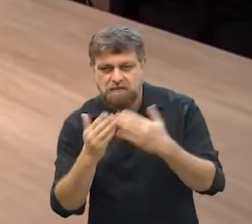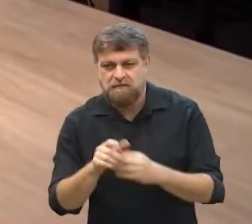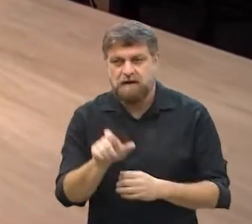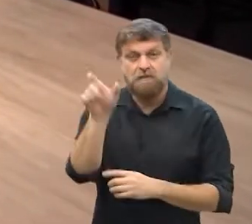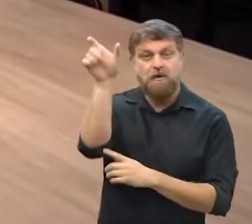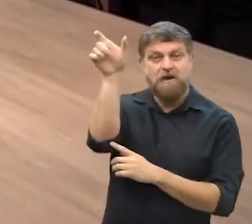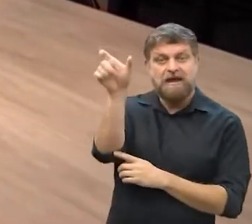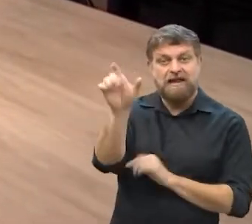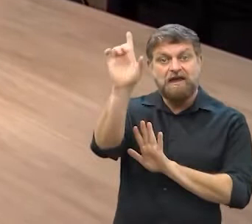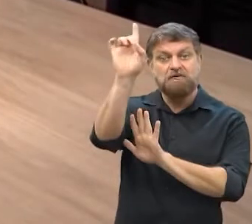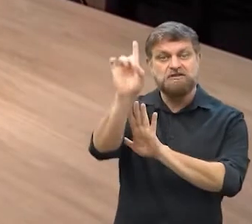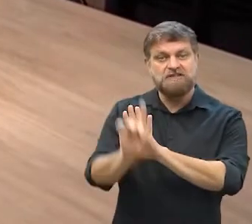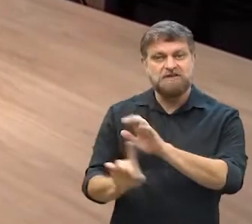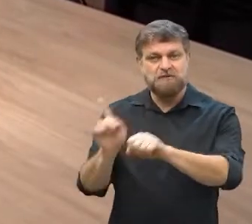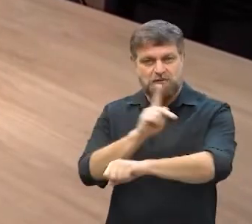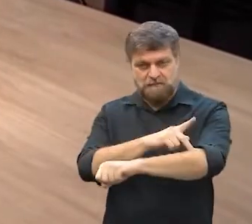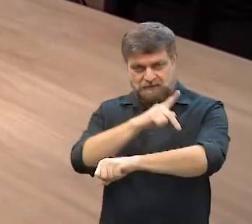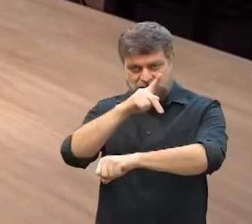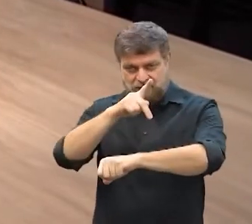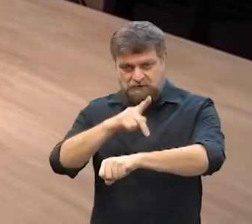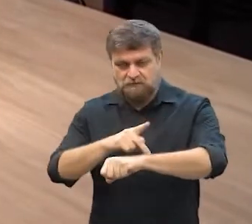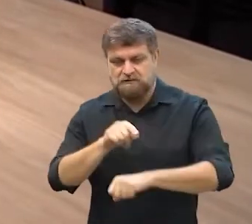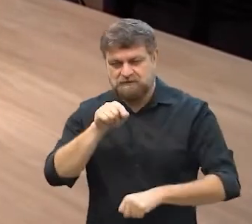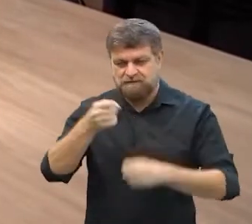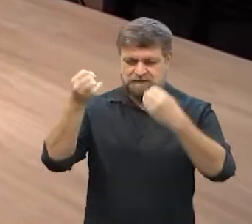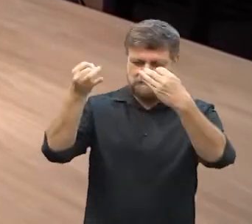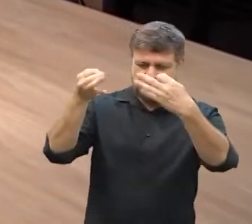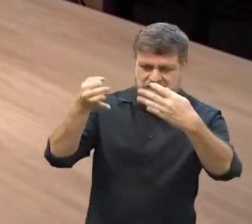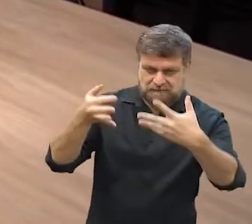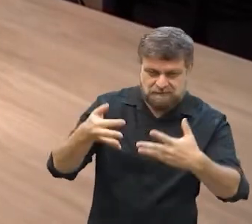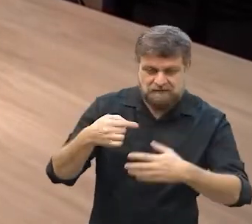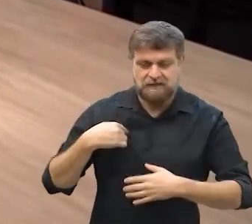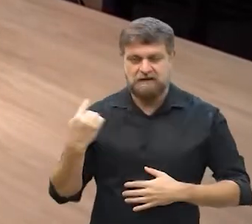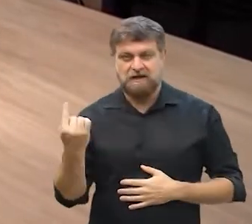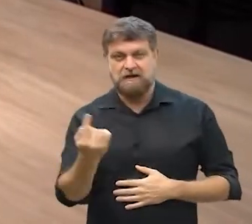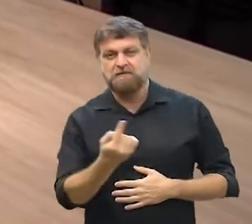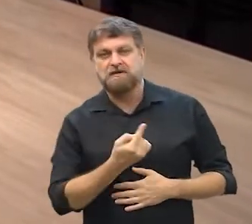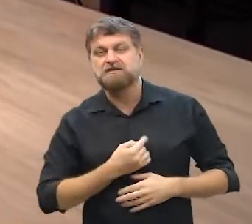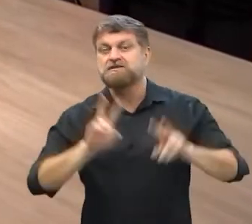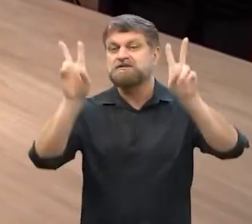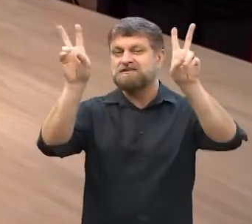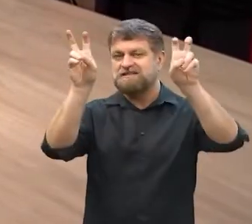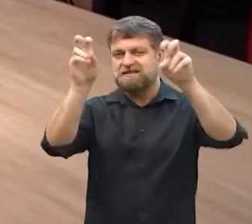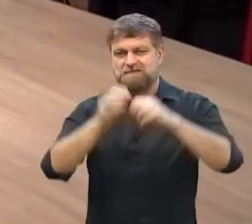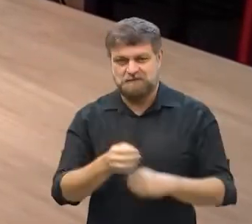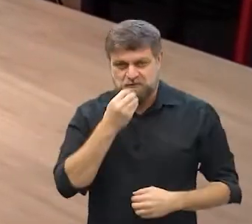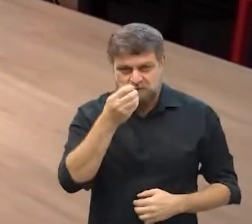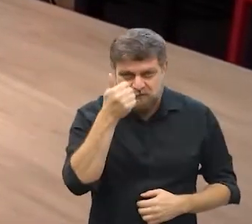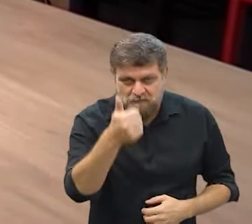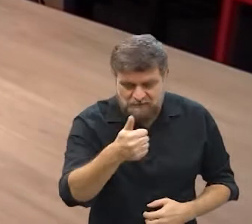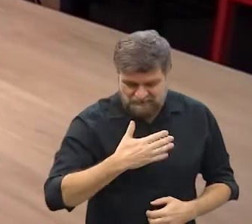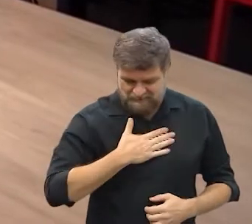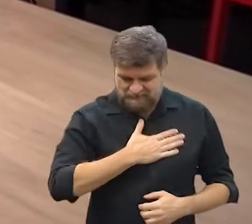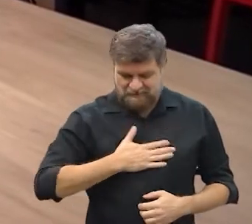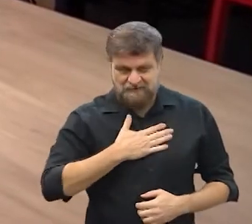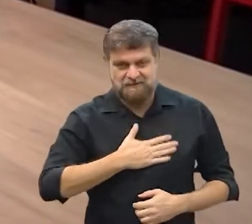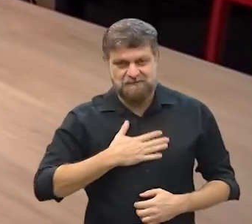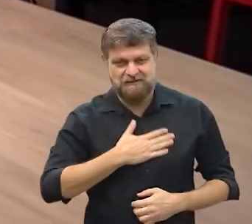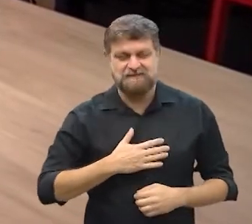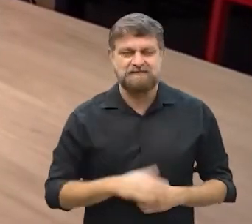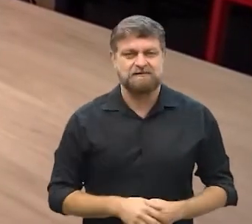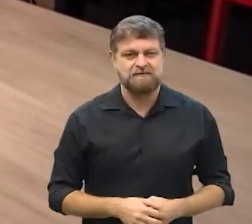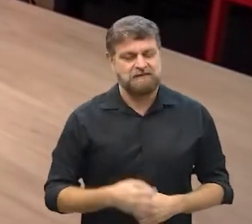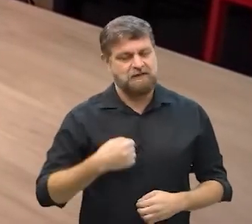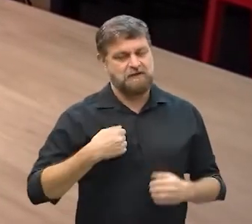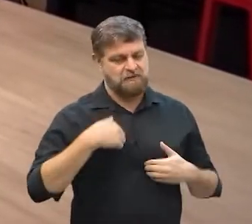é diretor pedagógico, e vai falar para a gente a respeito deste assunto. Tudo bem? Prazer em tê-lo conosco aqui.